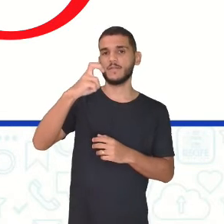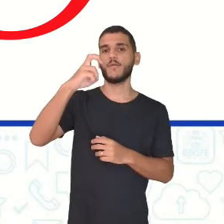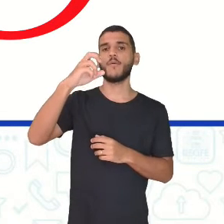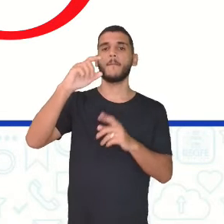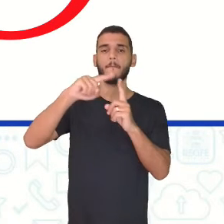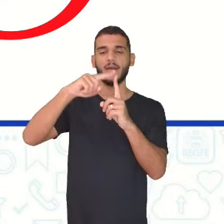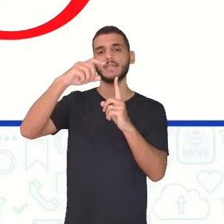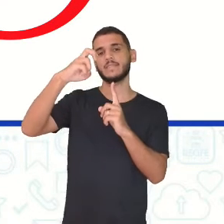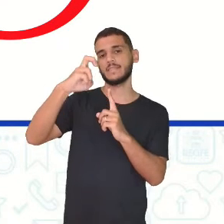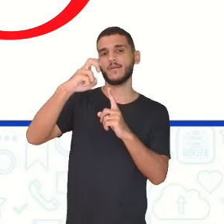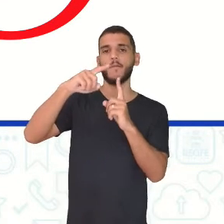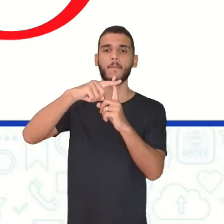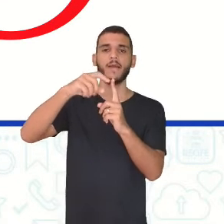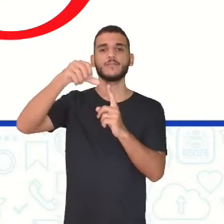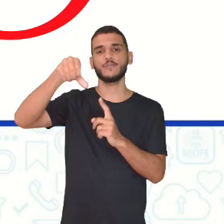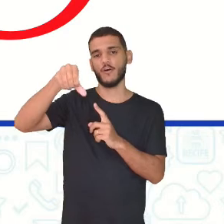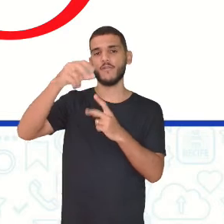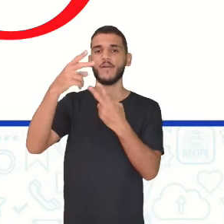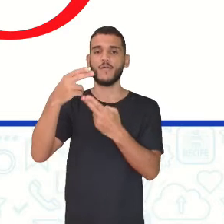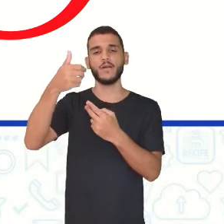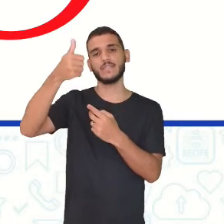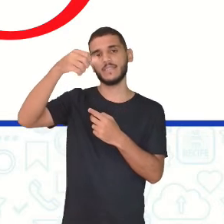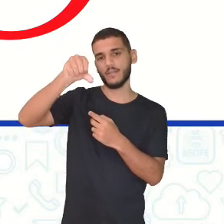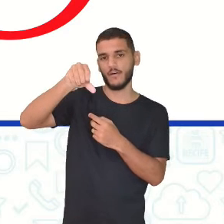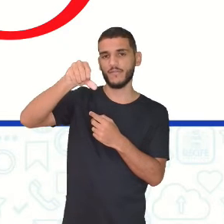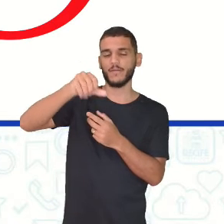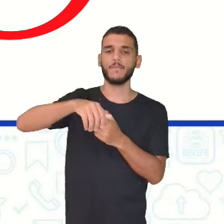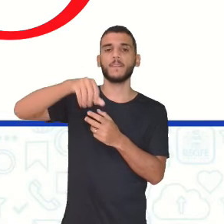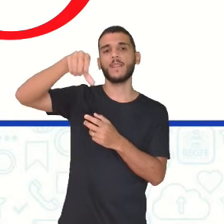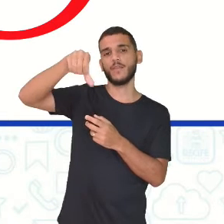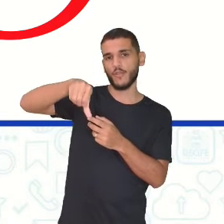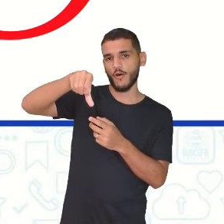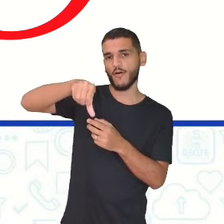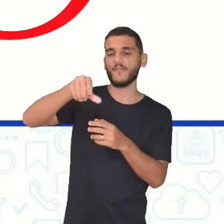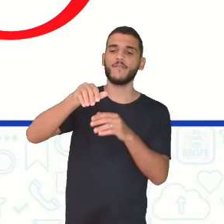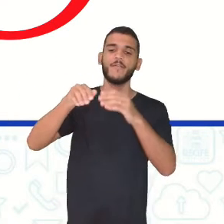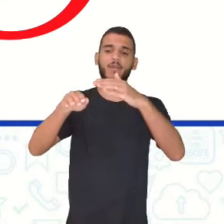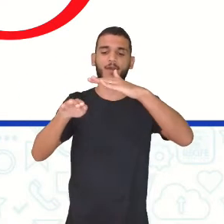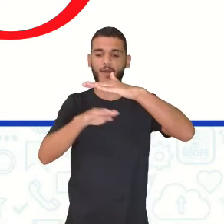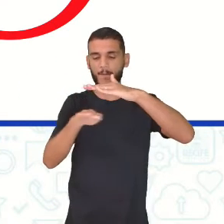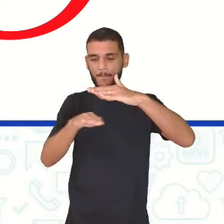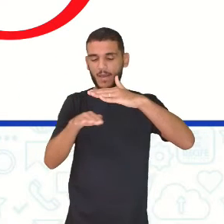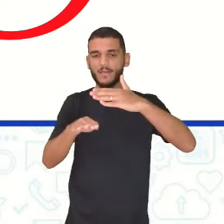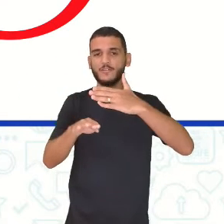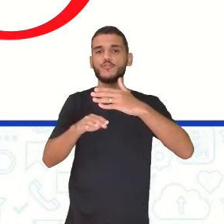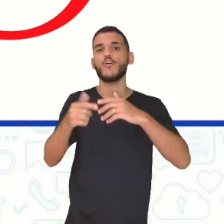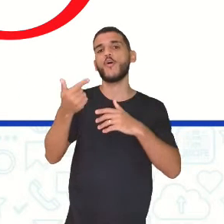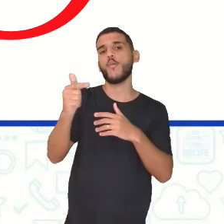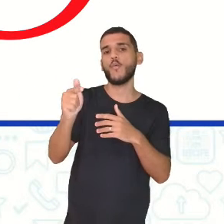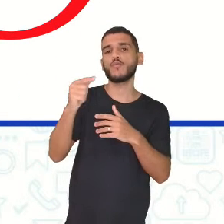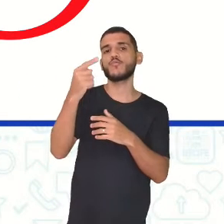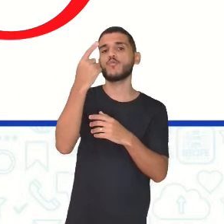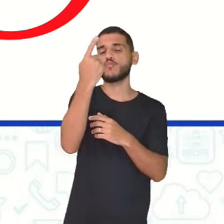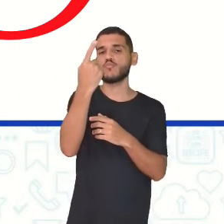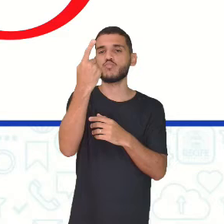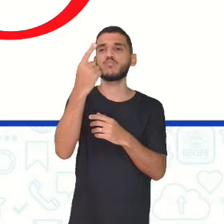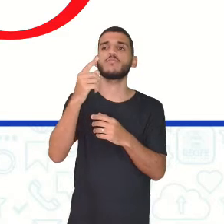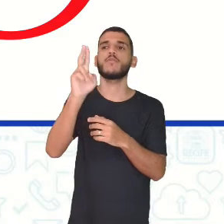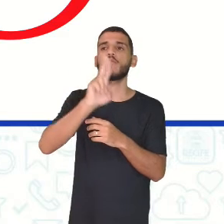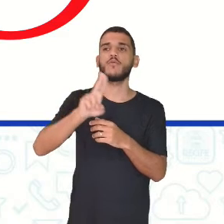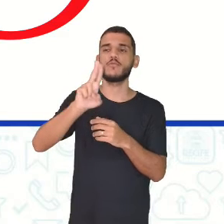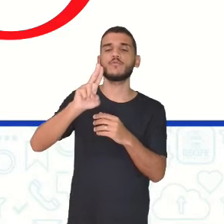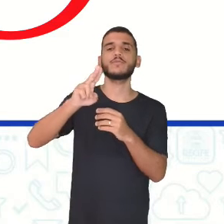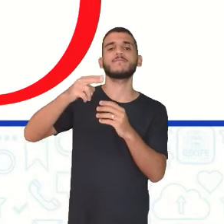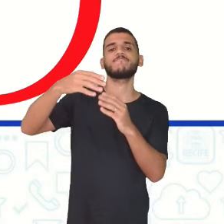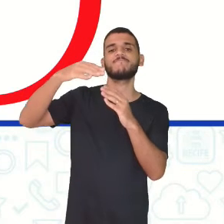9, 19. 9zinho lá embaixo e o 1 lá em cima na casa das unidades. Das dezenas,